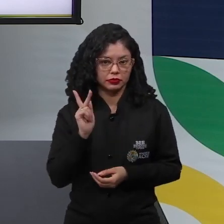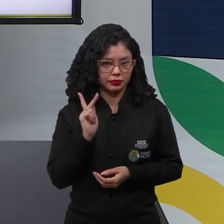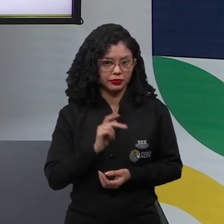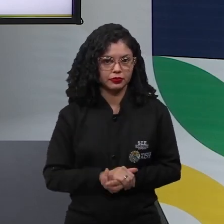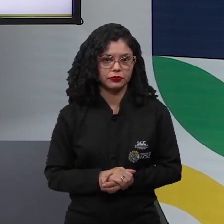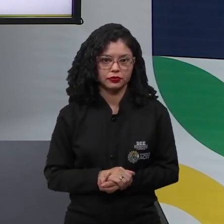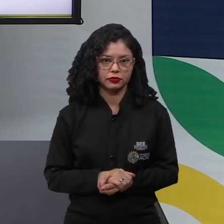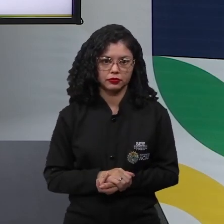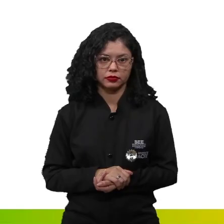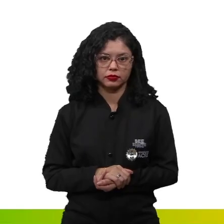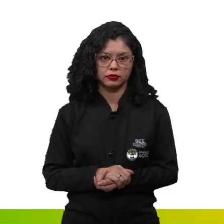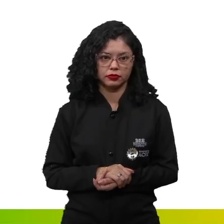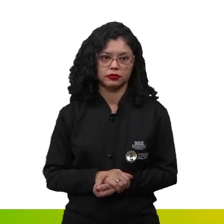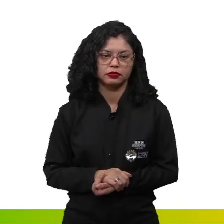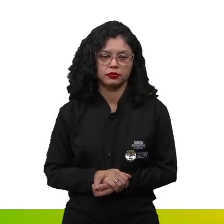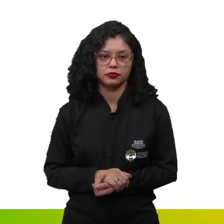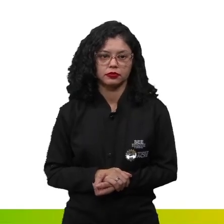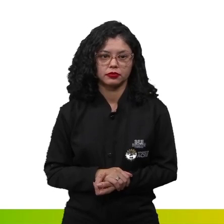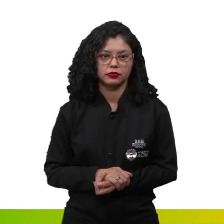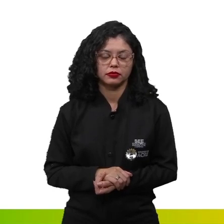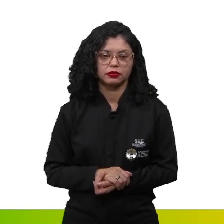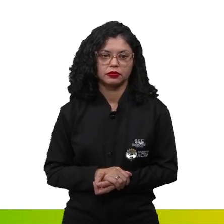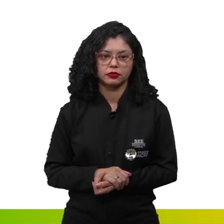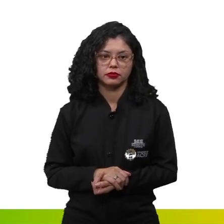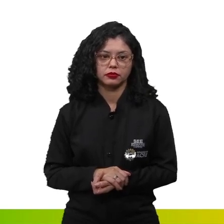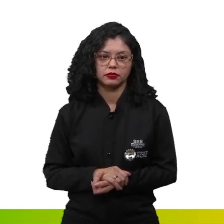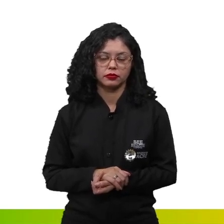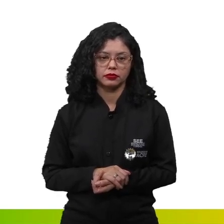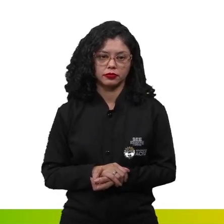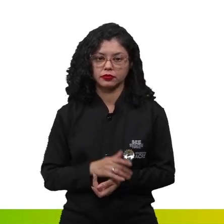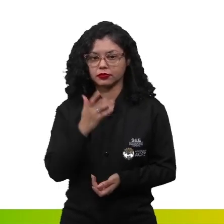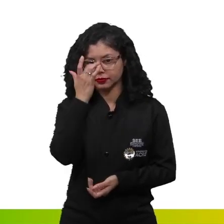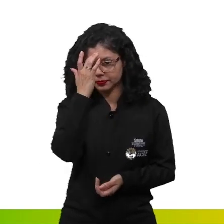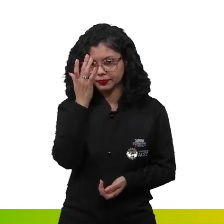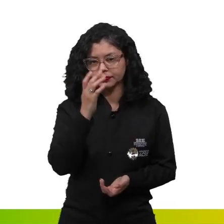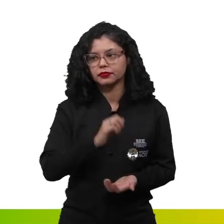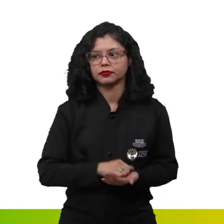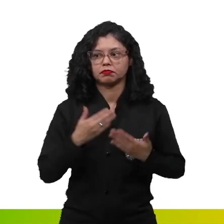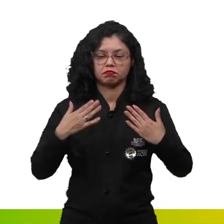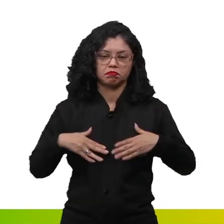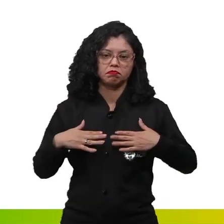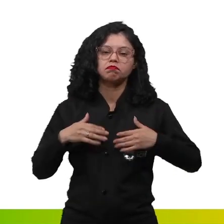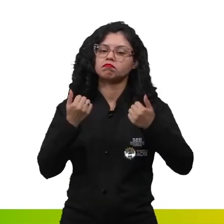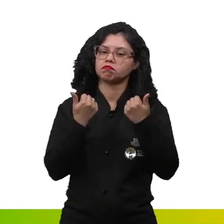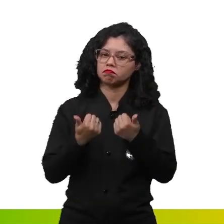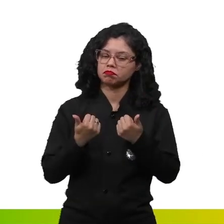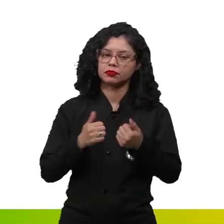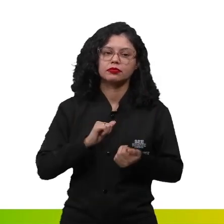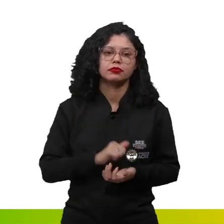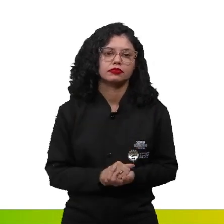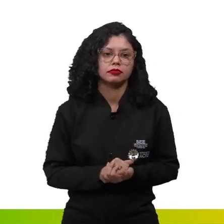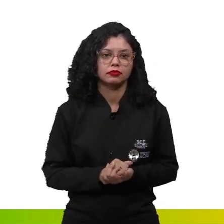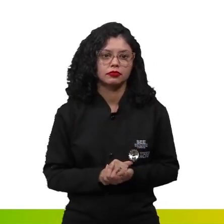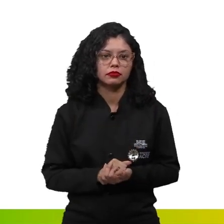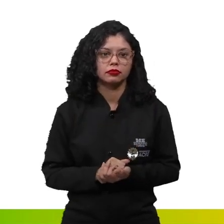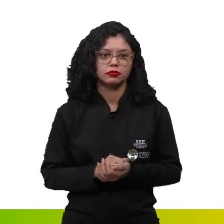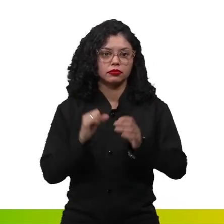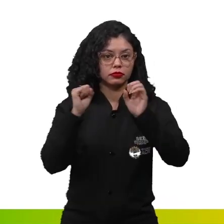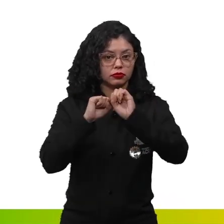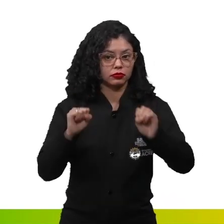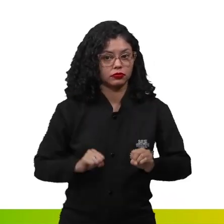tá certo? Vamos para a primeira questão, pessoal? Olha só, uma questão fácil, tranquila, de boa. O que fala é o